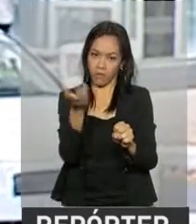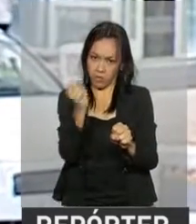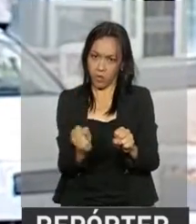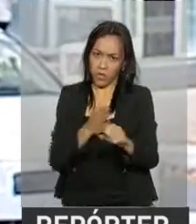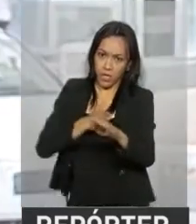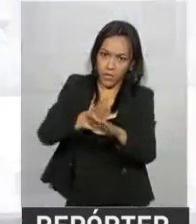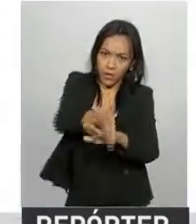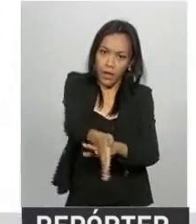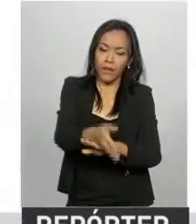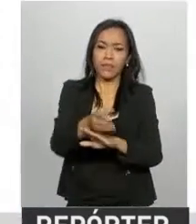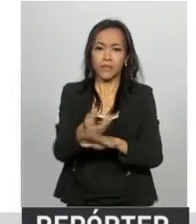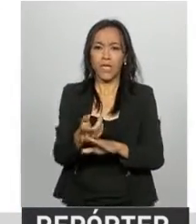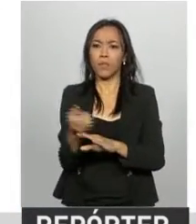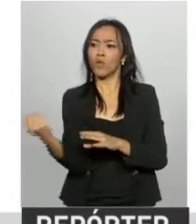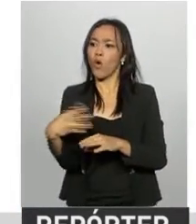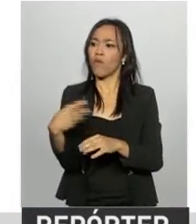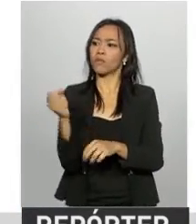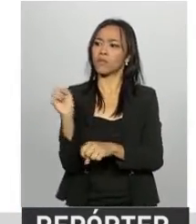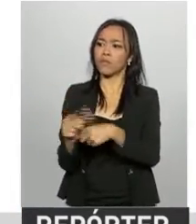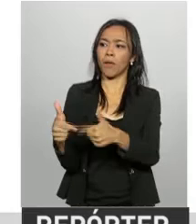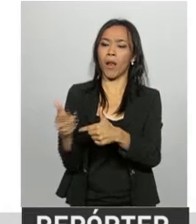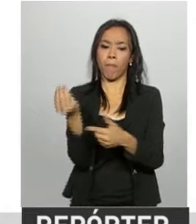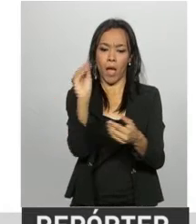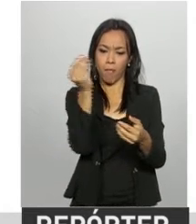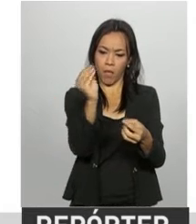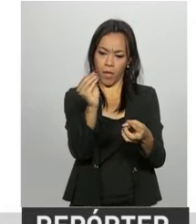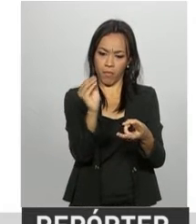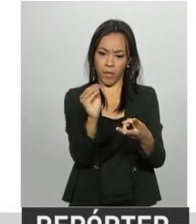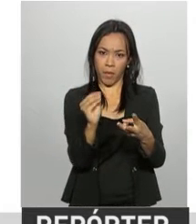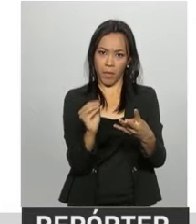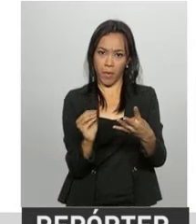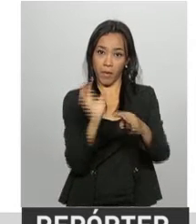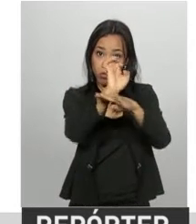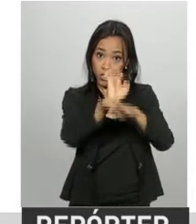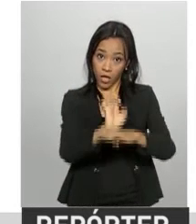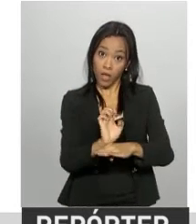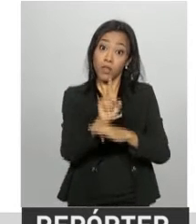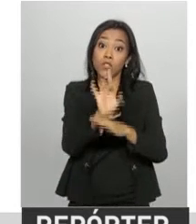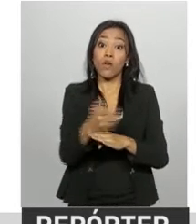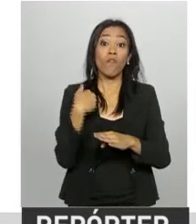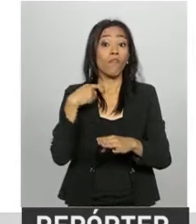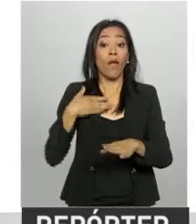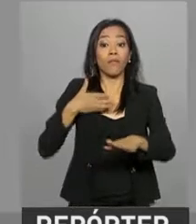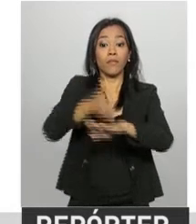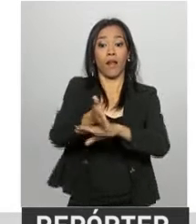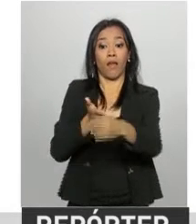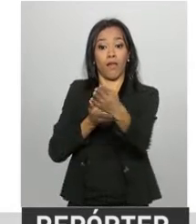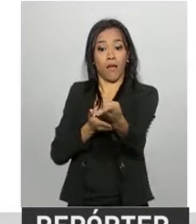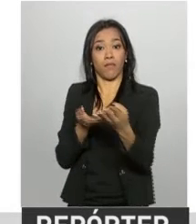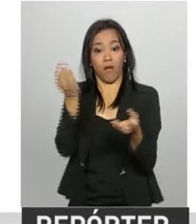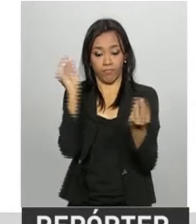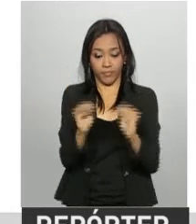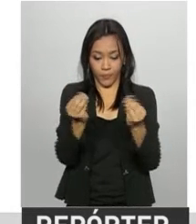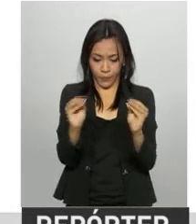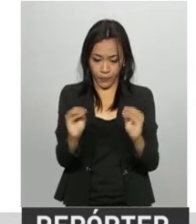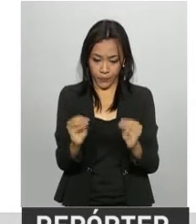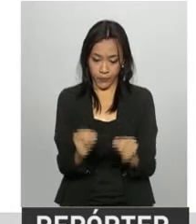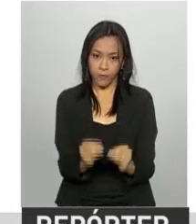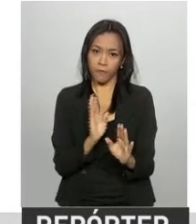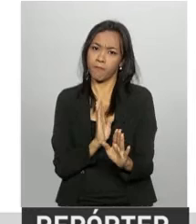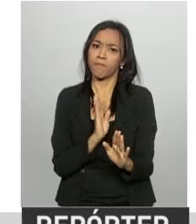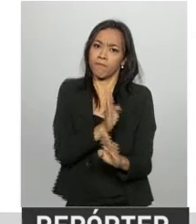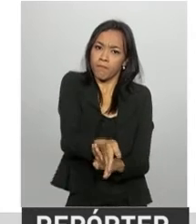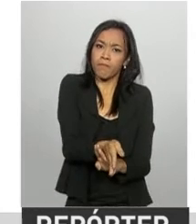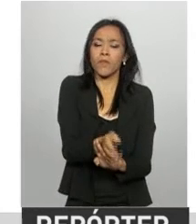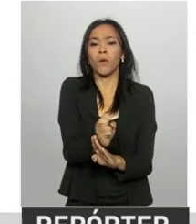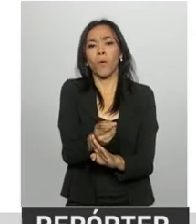é atualizado diariamente com vagas em todos os estados. Basta fazer um cadastro que pode ser preenchido diretamente no portal